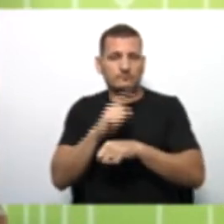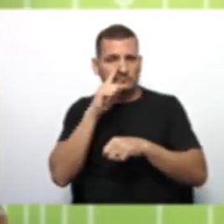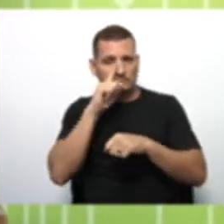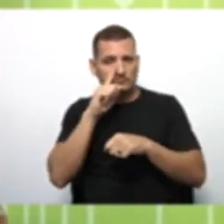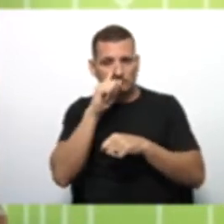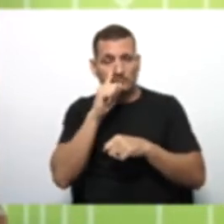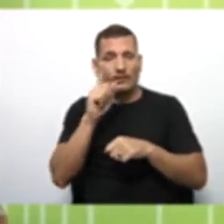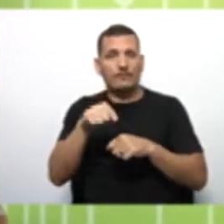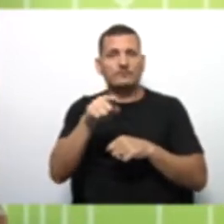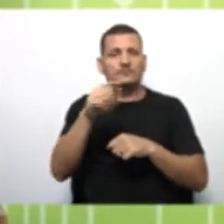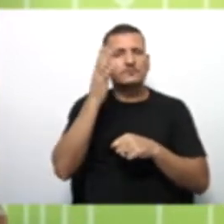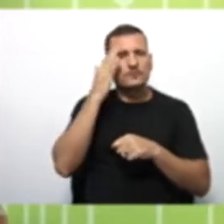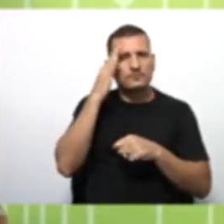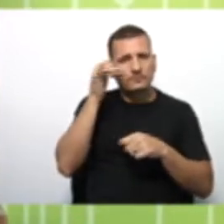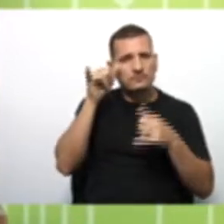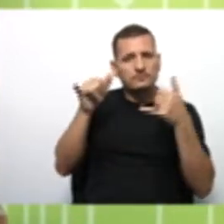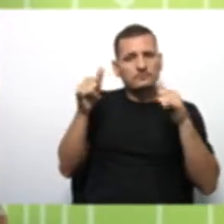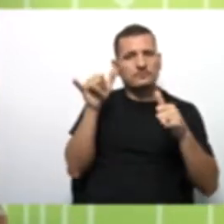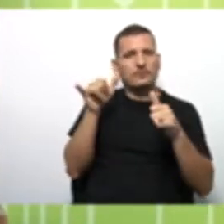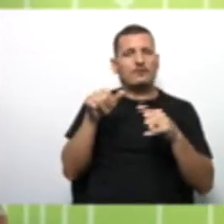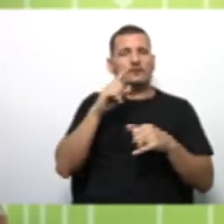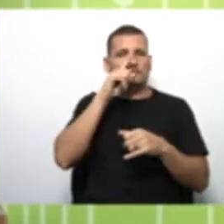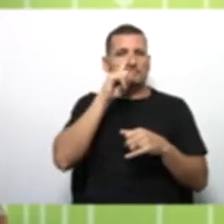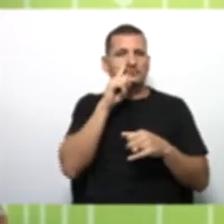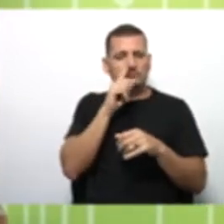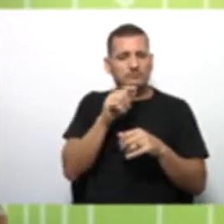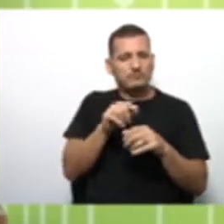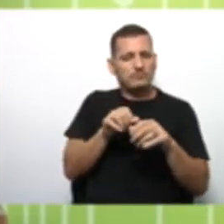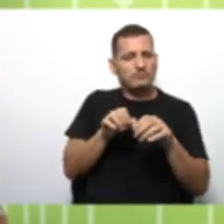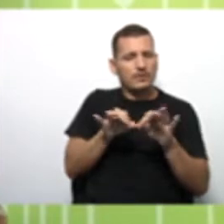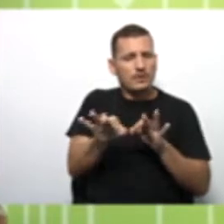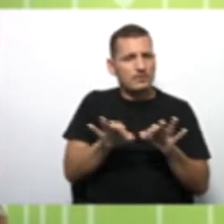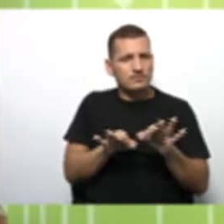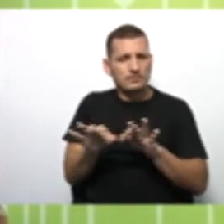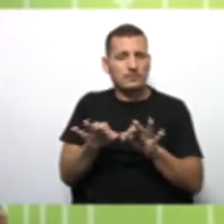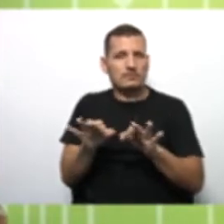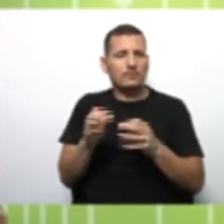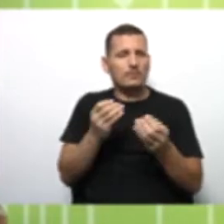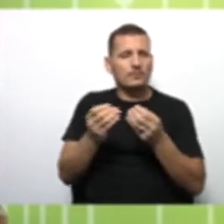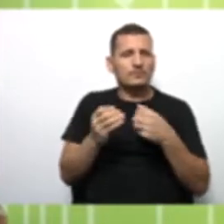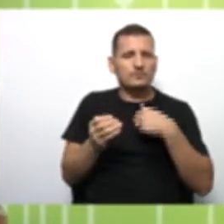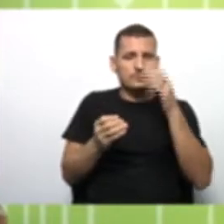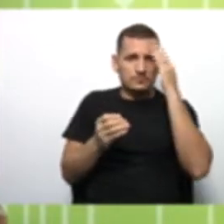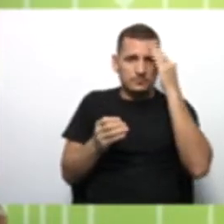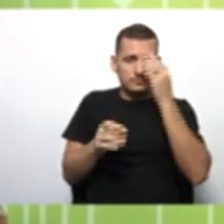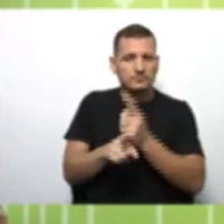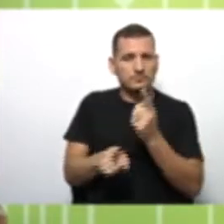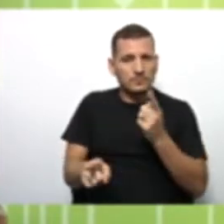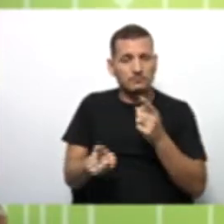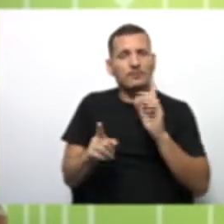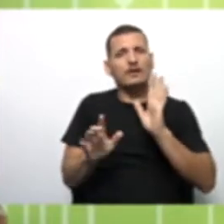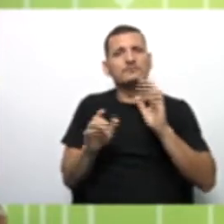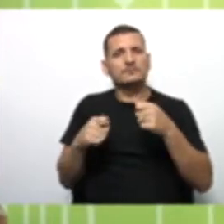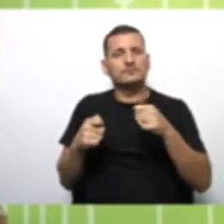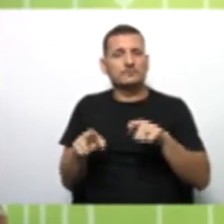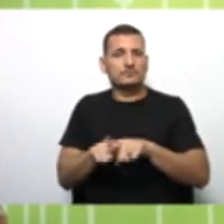É você tratar esses riscos. Quais são as formas? Além de identificar, eu tenho que saber o quê? Tratar, como que eu